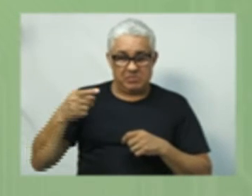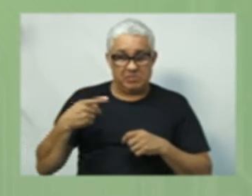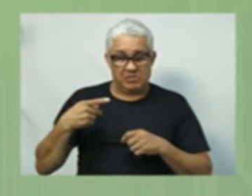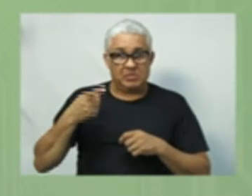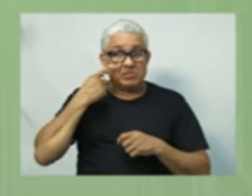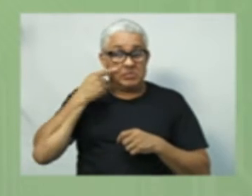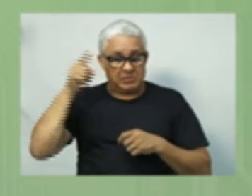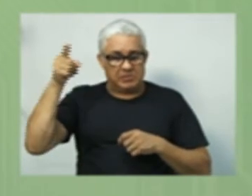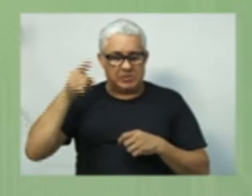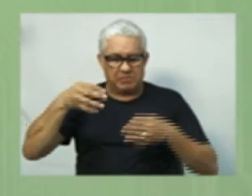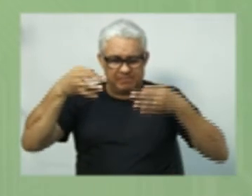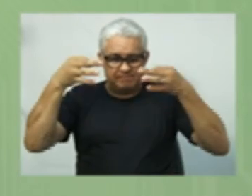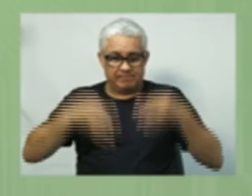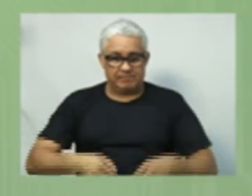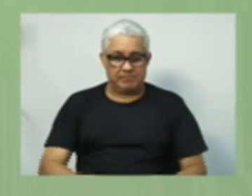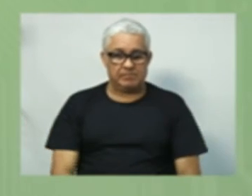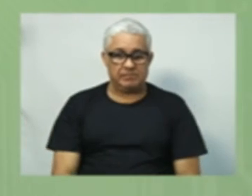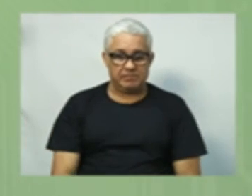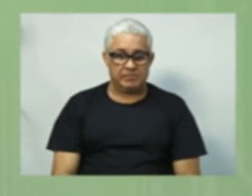isso direitinho.